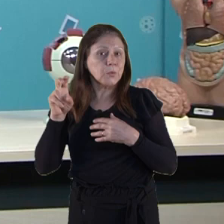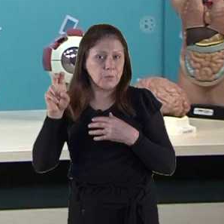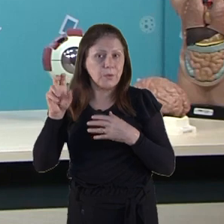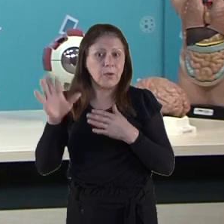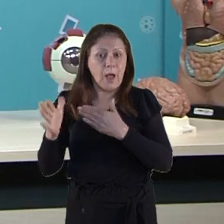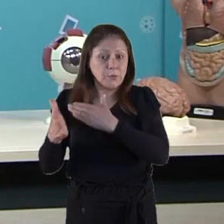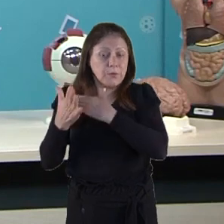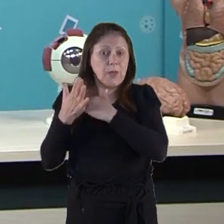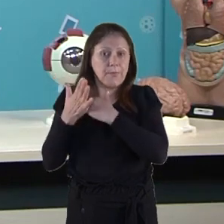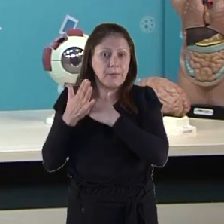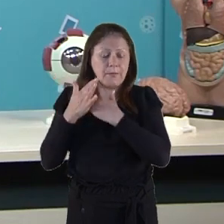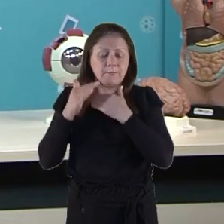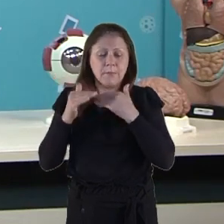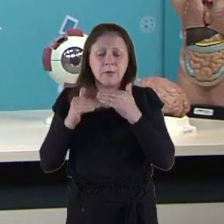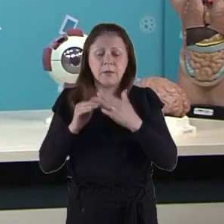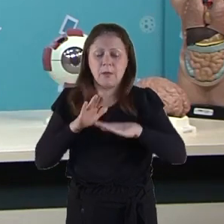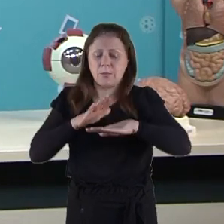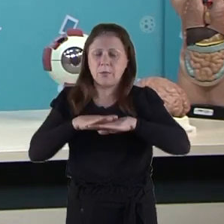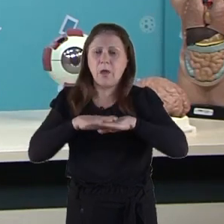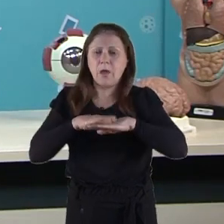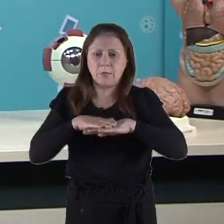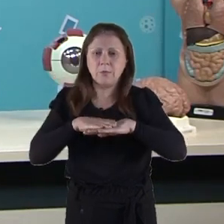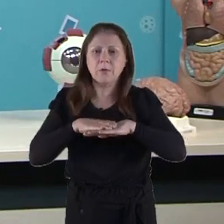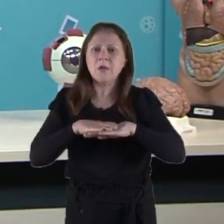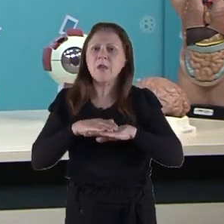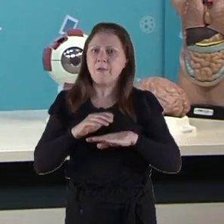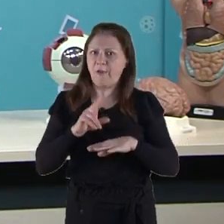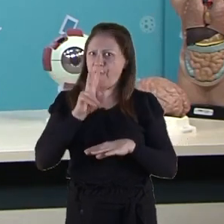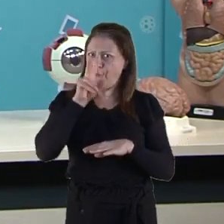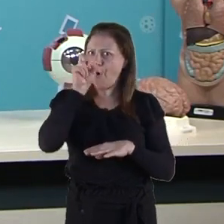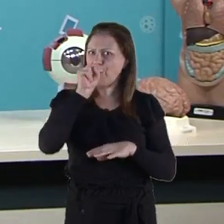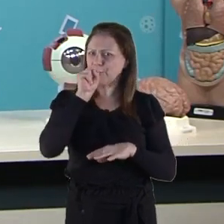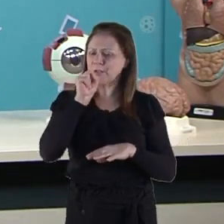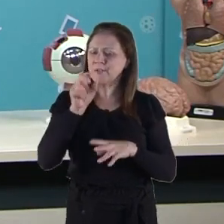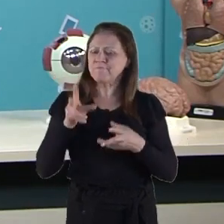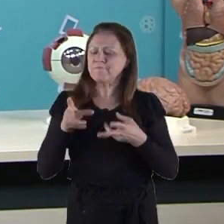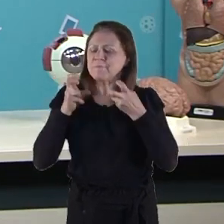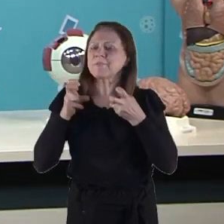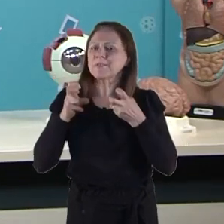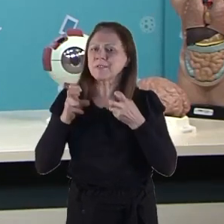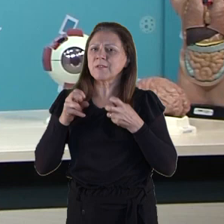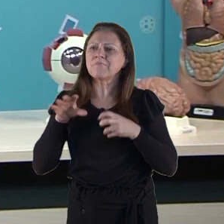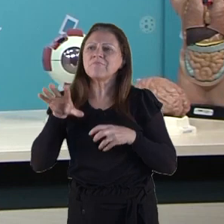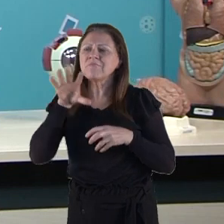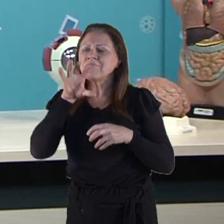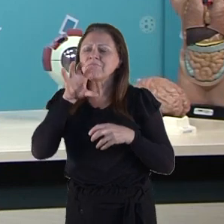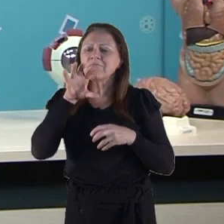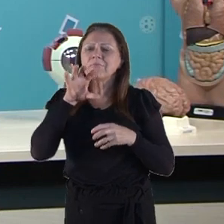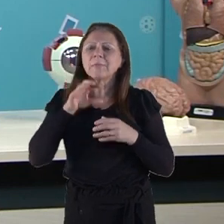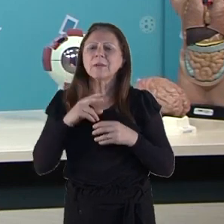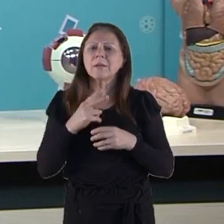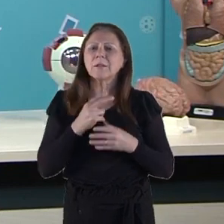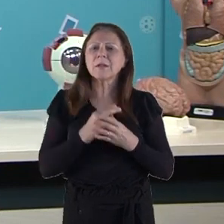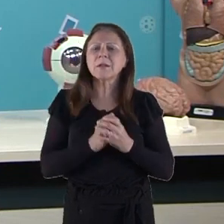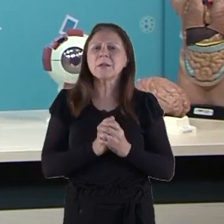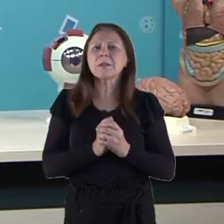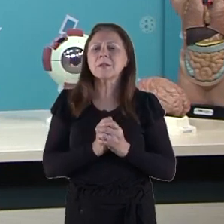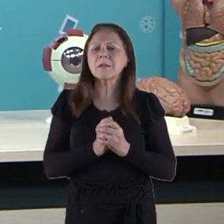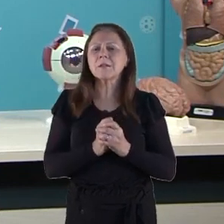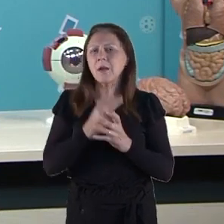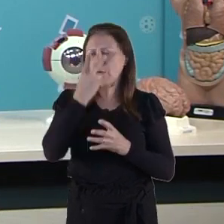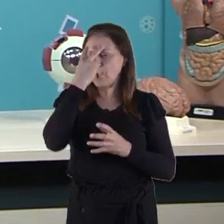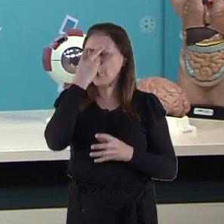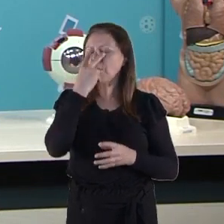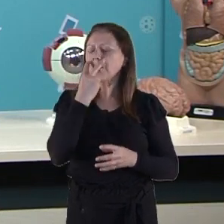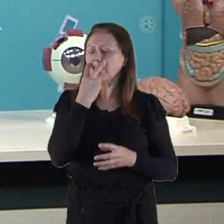outro sentido que vai ficar muito mais elaborado. Então, o tato, por exemplo, pode ficar mais elaborado, o olfato. E aí, pessoas que têm